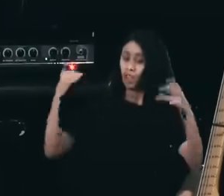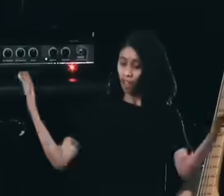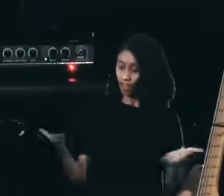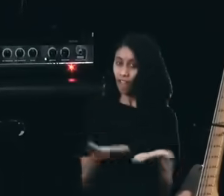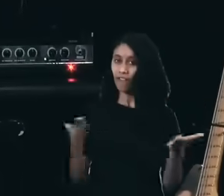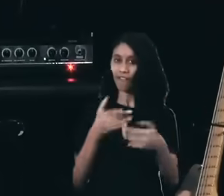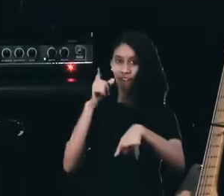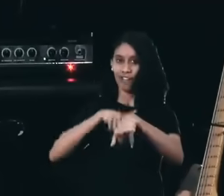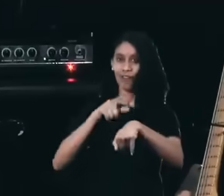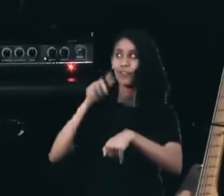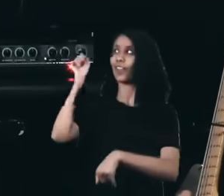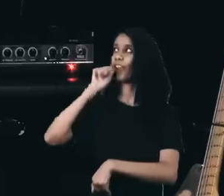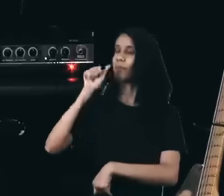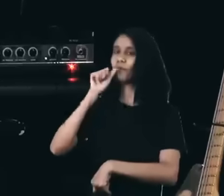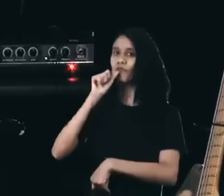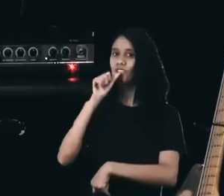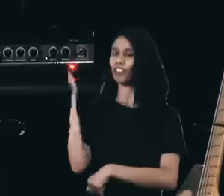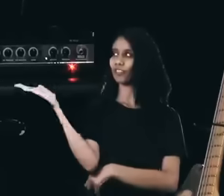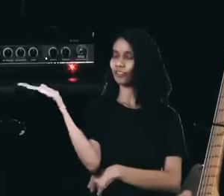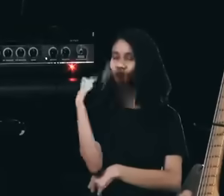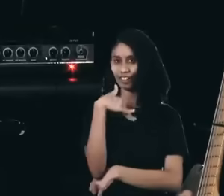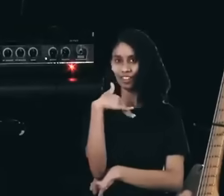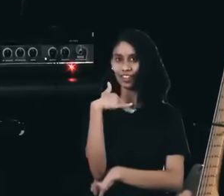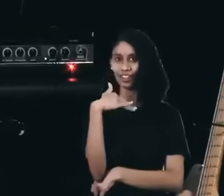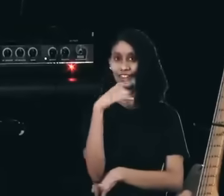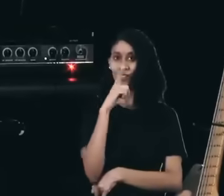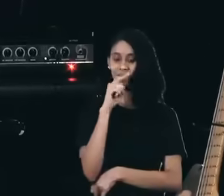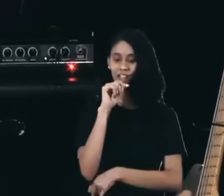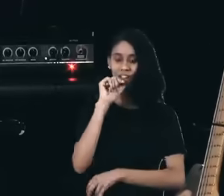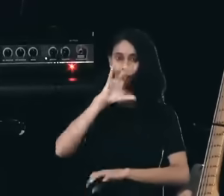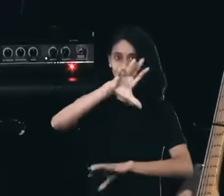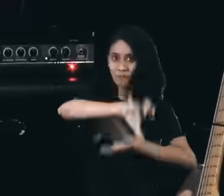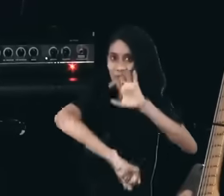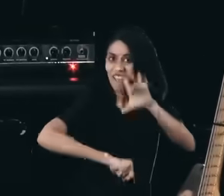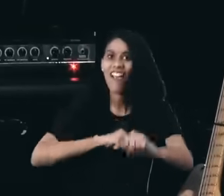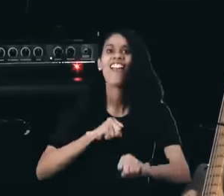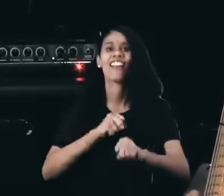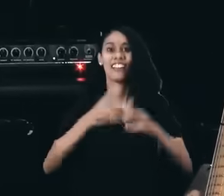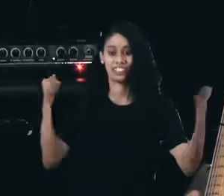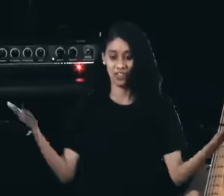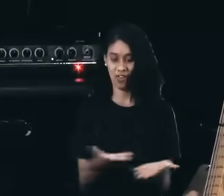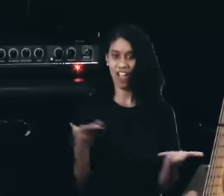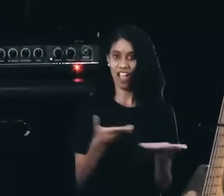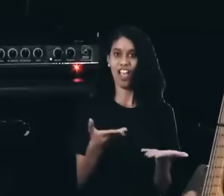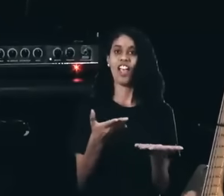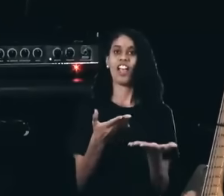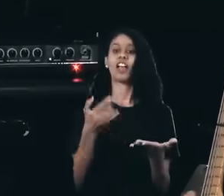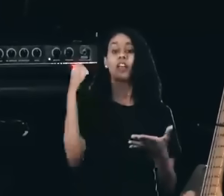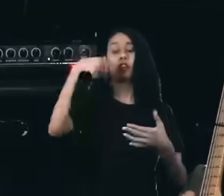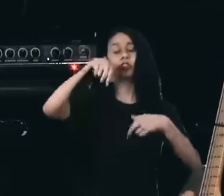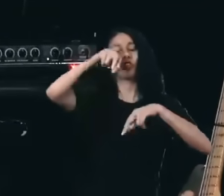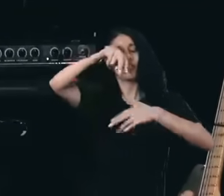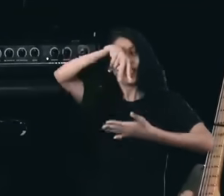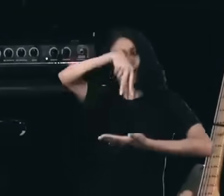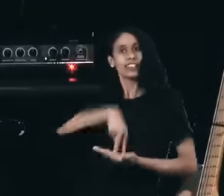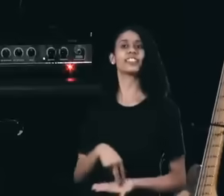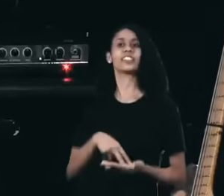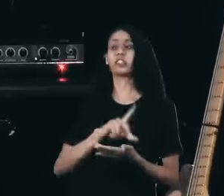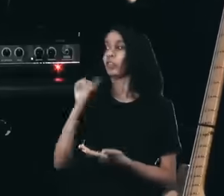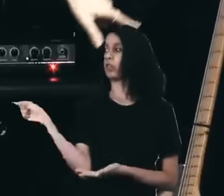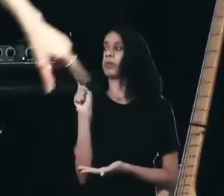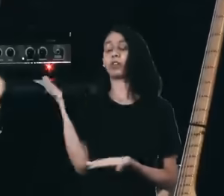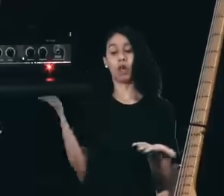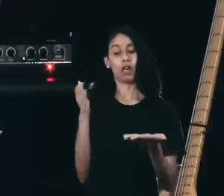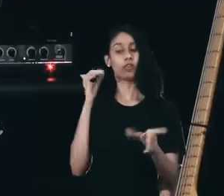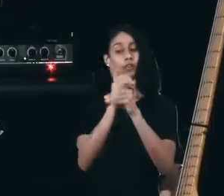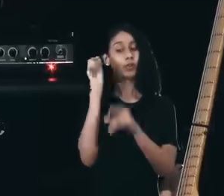é a hora que as mulheres vêm para a fonte tirar água. É aqui que eu estou e daqui ninguém me tira. É agora que eu vou achar a mulher para o